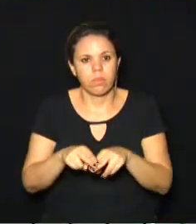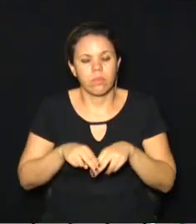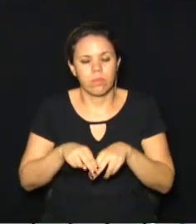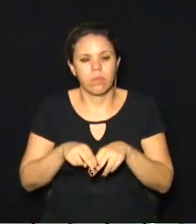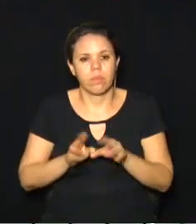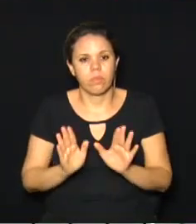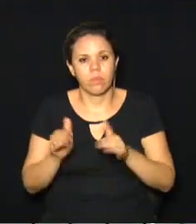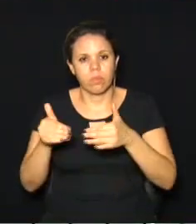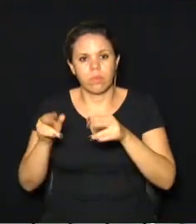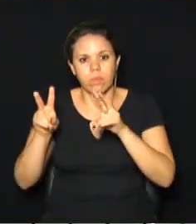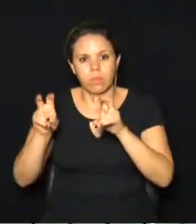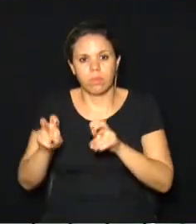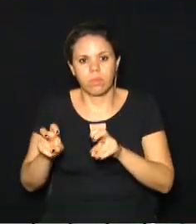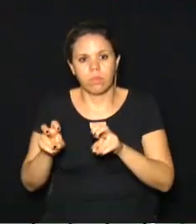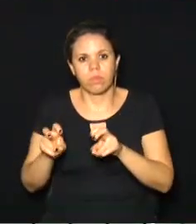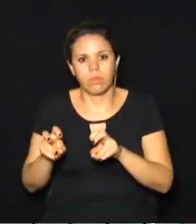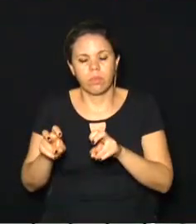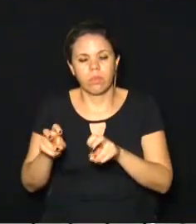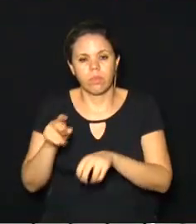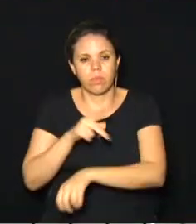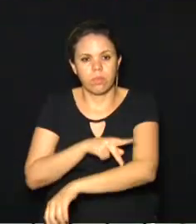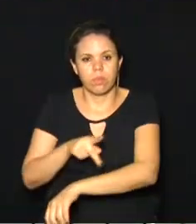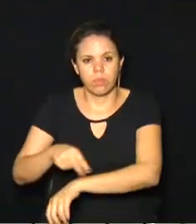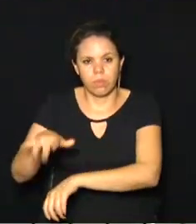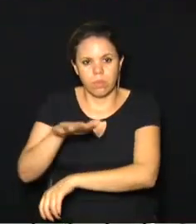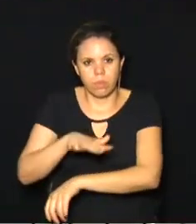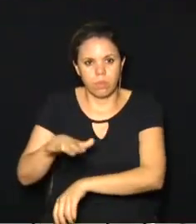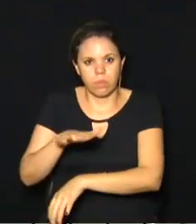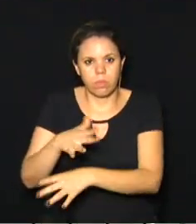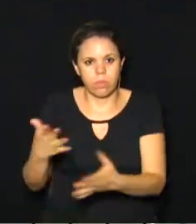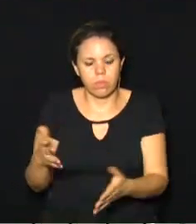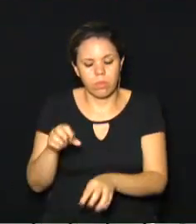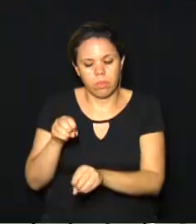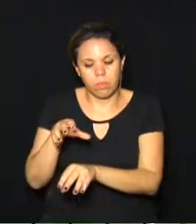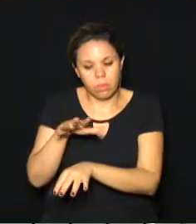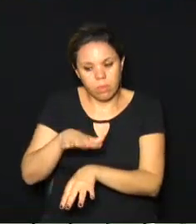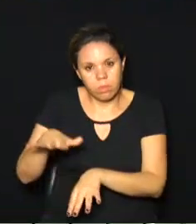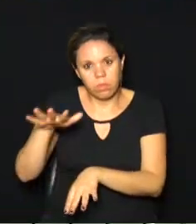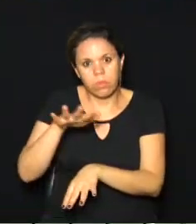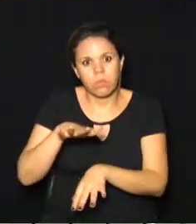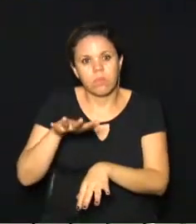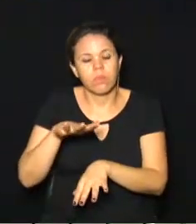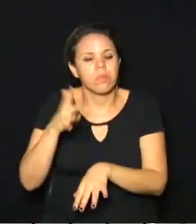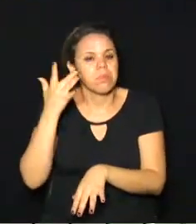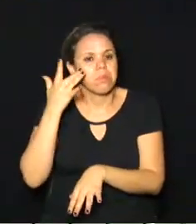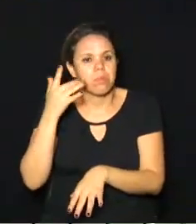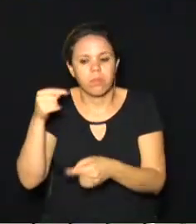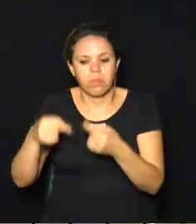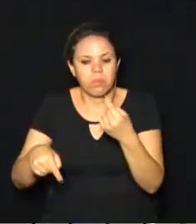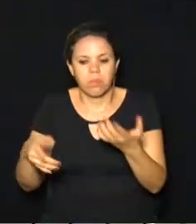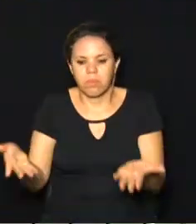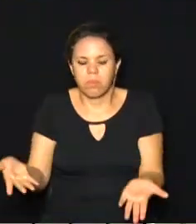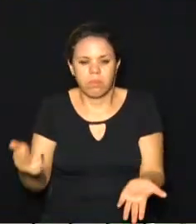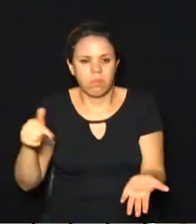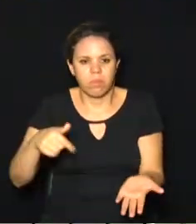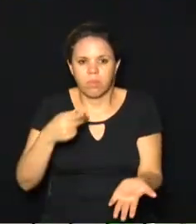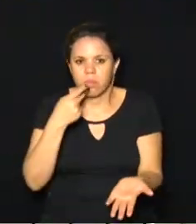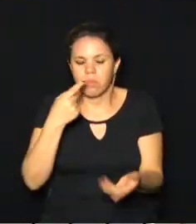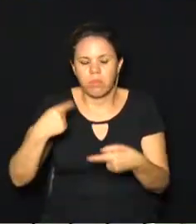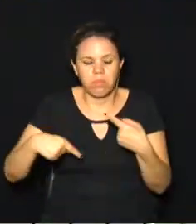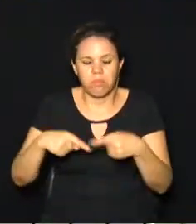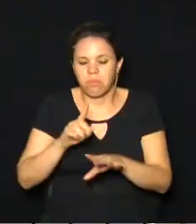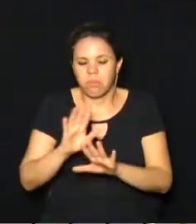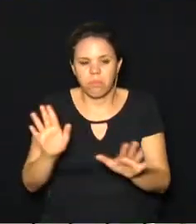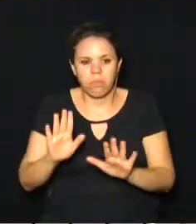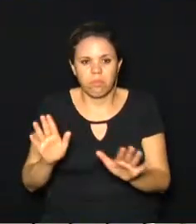perguntas mais relacionadas às questões pedagógicas, a questões educacionais, que eu acho que não cabe aqui a gente discutir